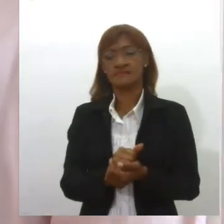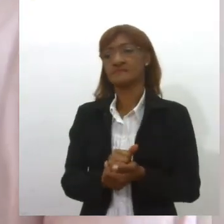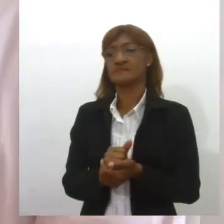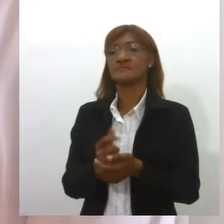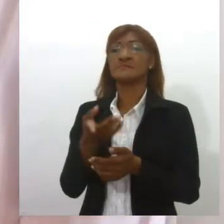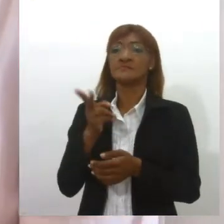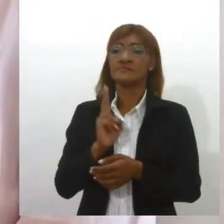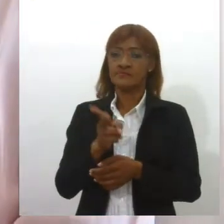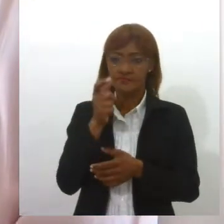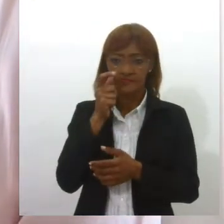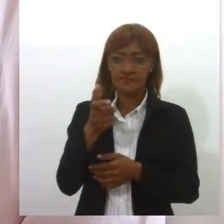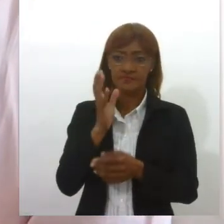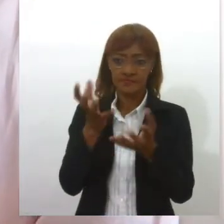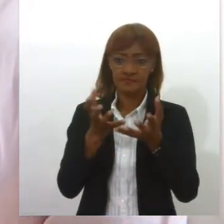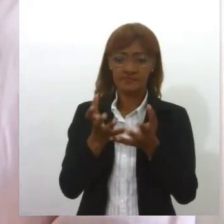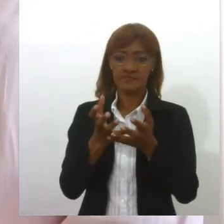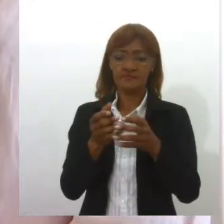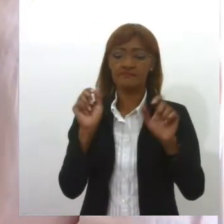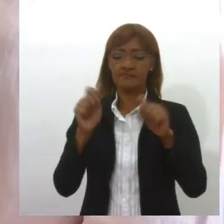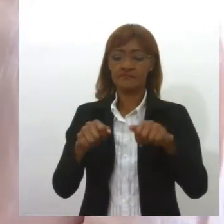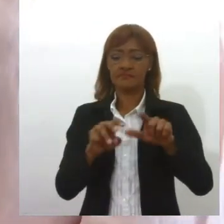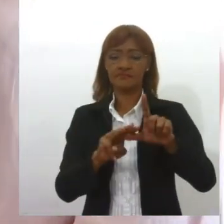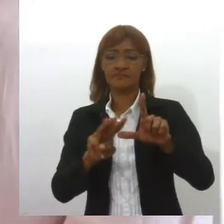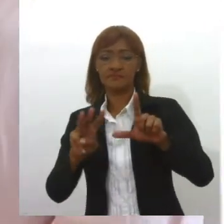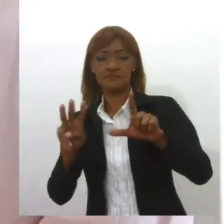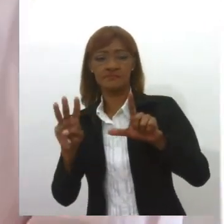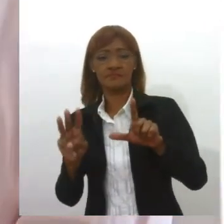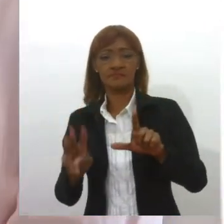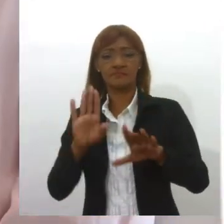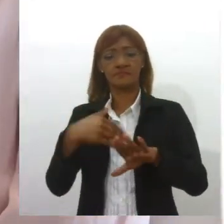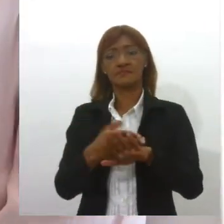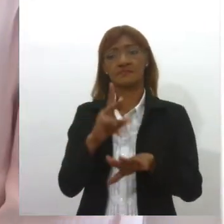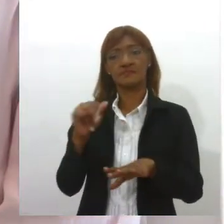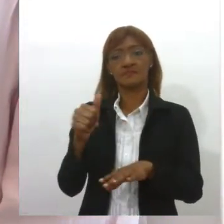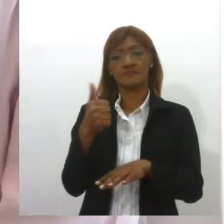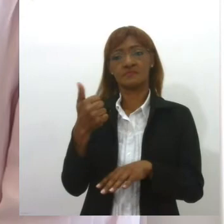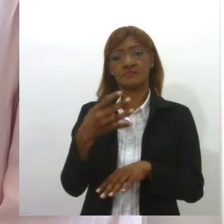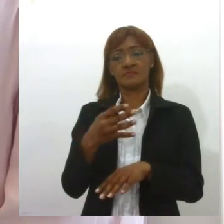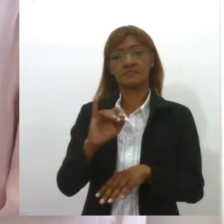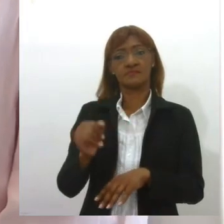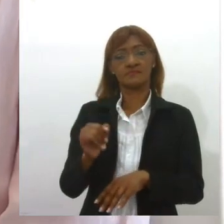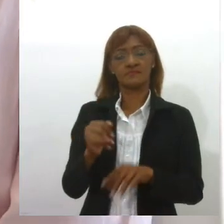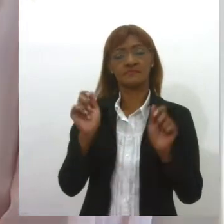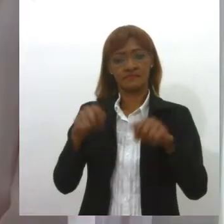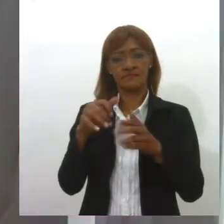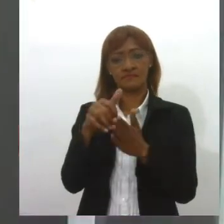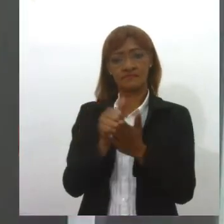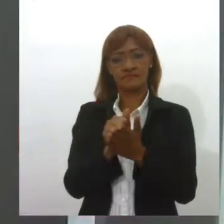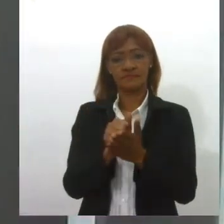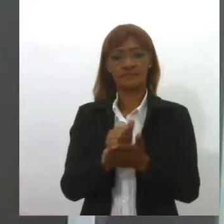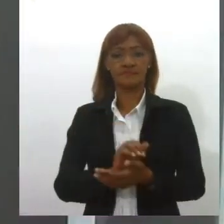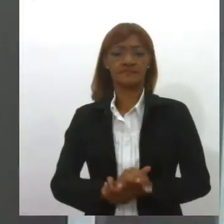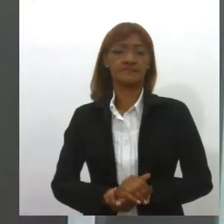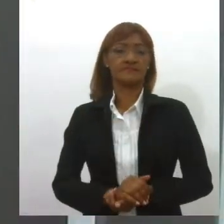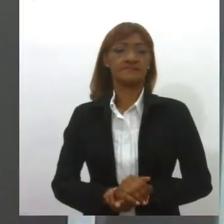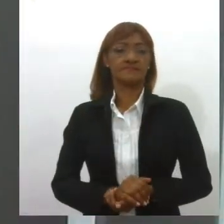ficou interessado, entra no site da FAPTEC, até o dia 14 de janeiro pode fazer a inscrição.